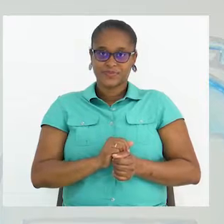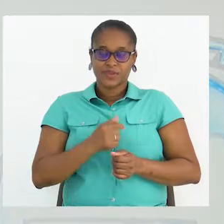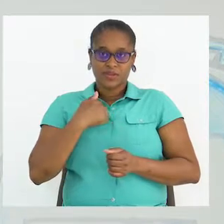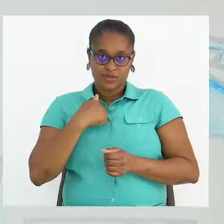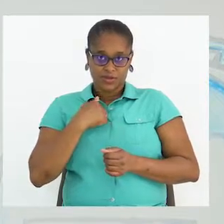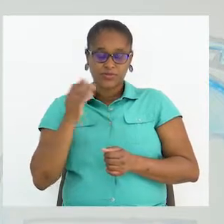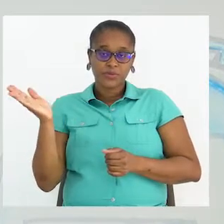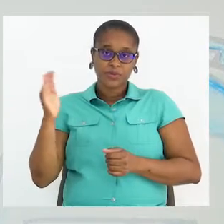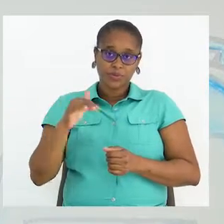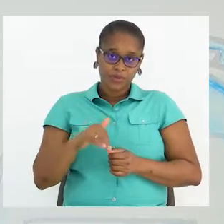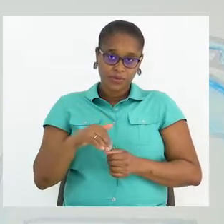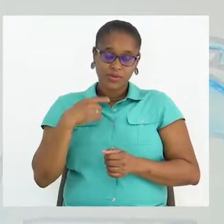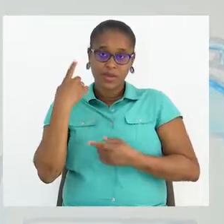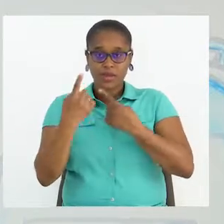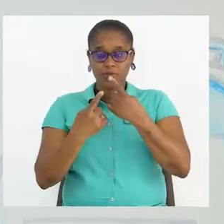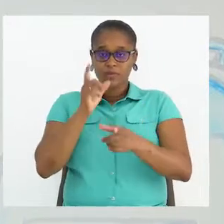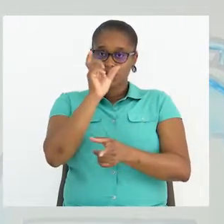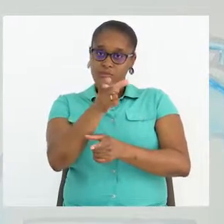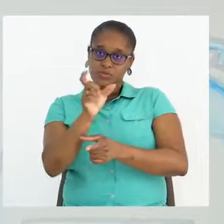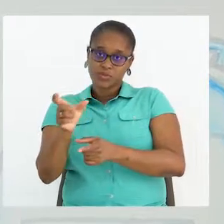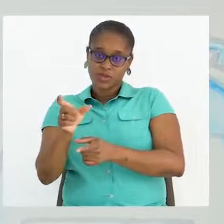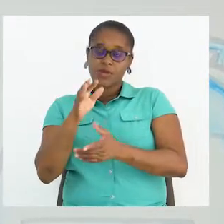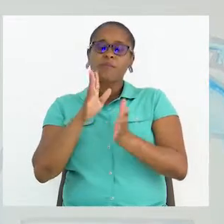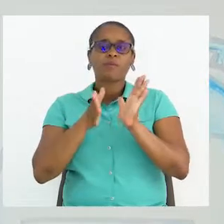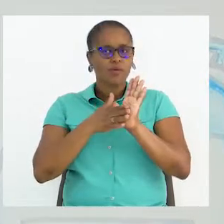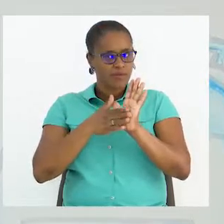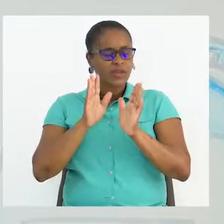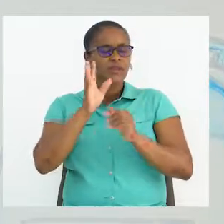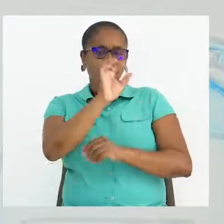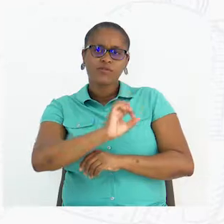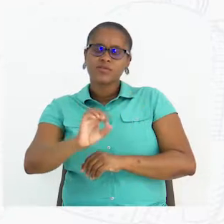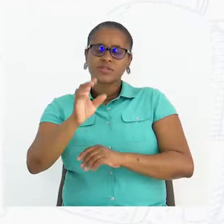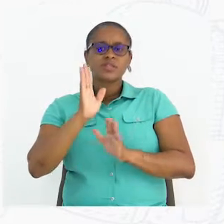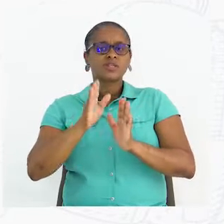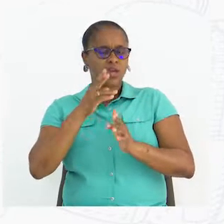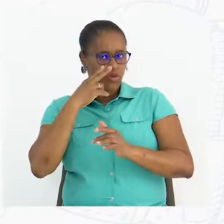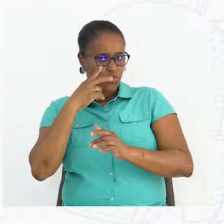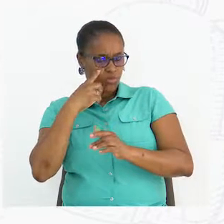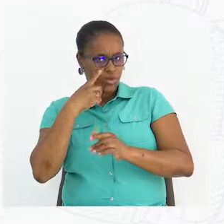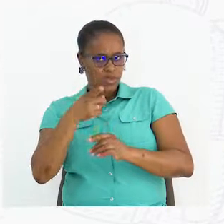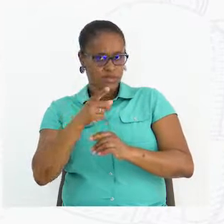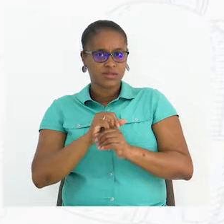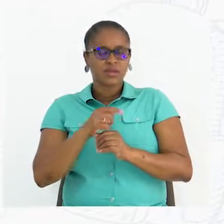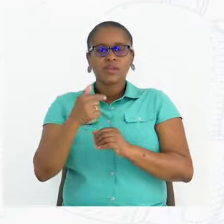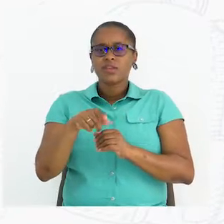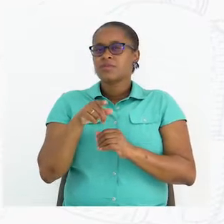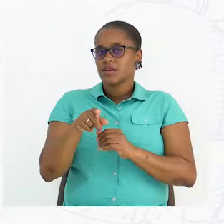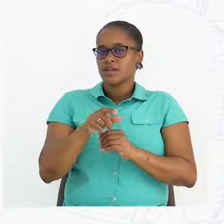eu trouxe algumas personagens que provavelmente vocês já conhecem. Temos aqui